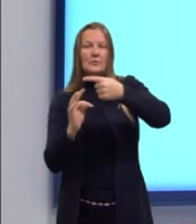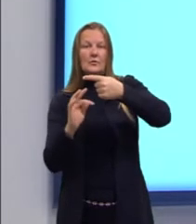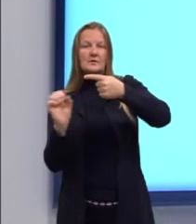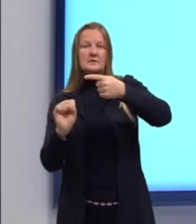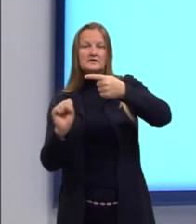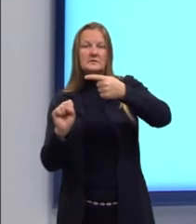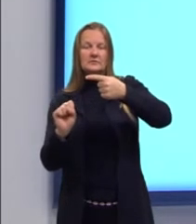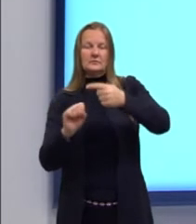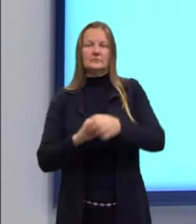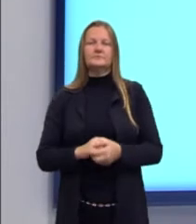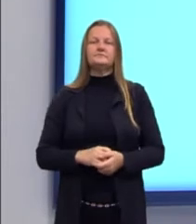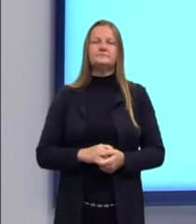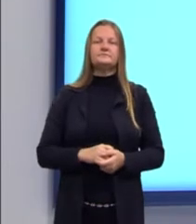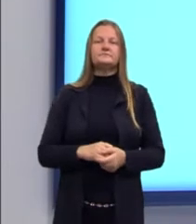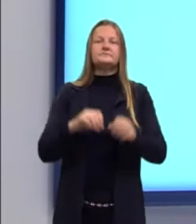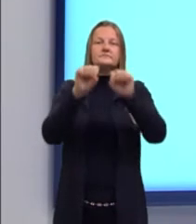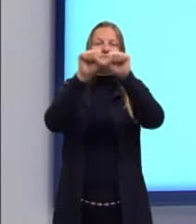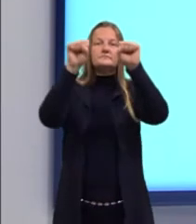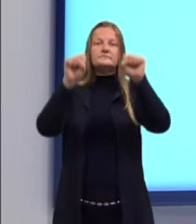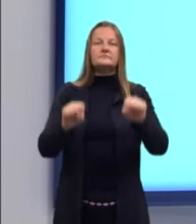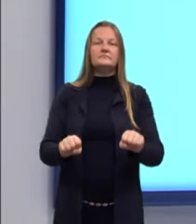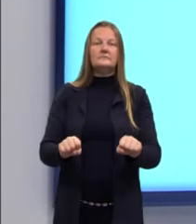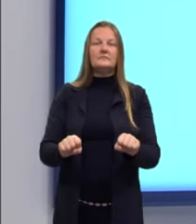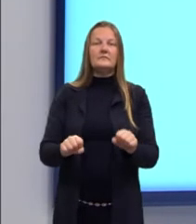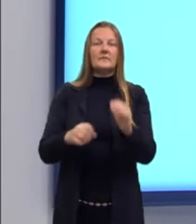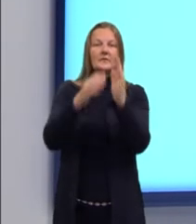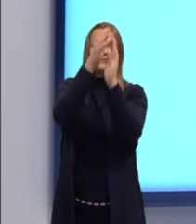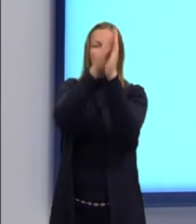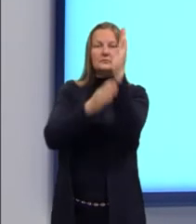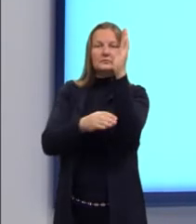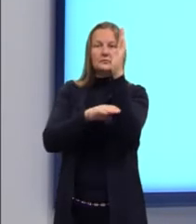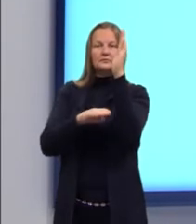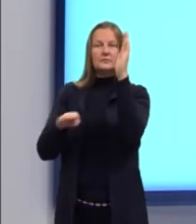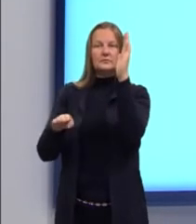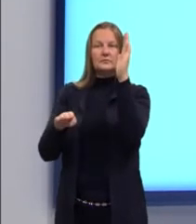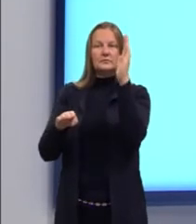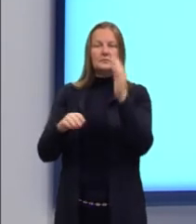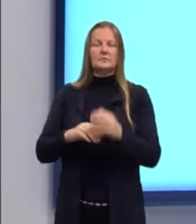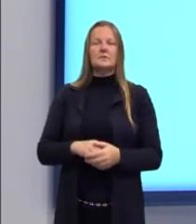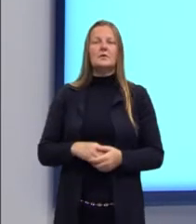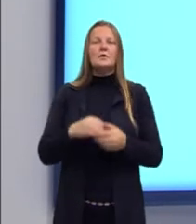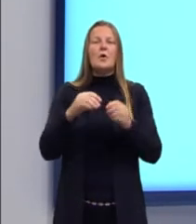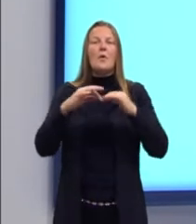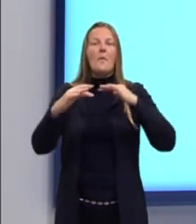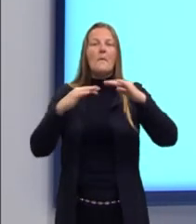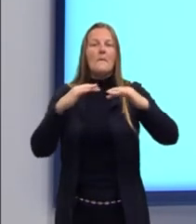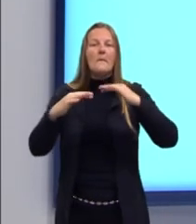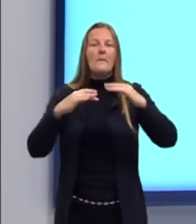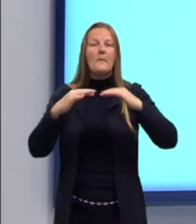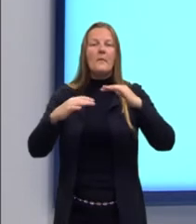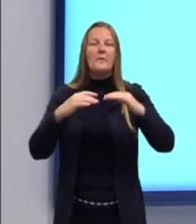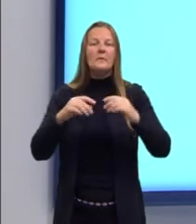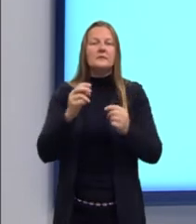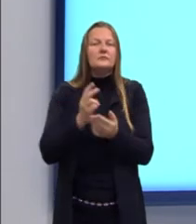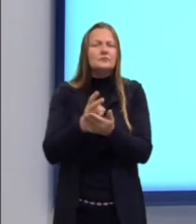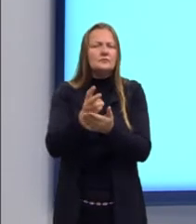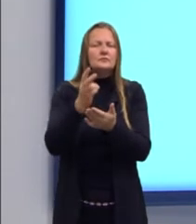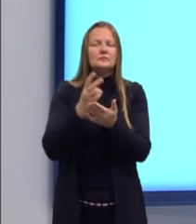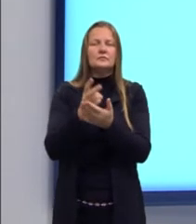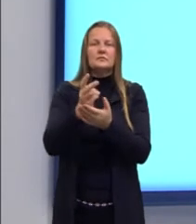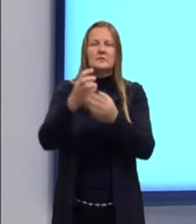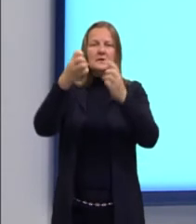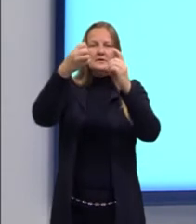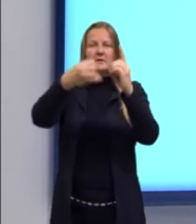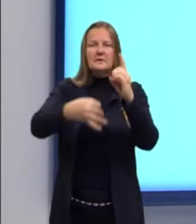em um sistema então de coordenadas cartesianas esse movimento periódico ele é descrito